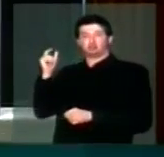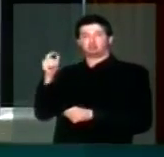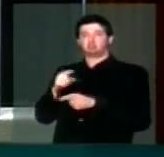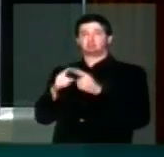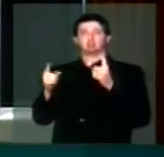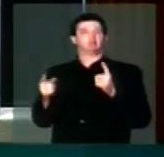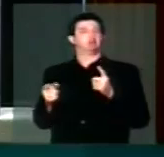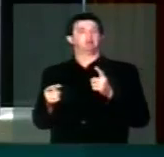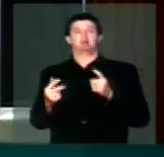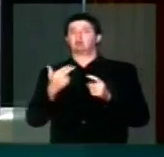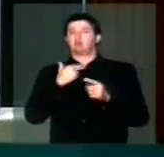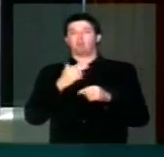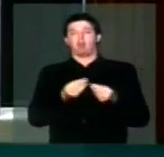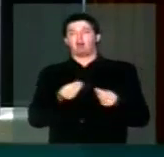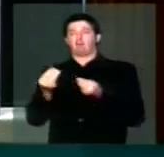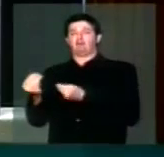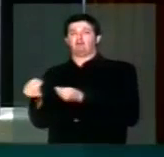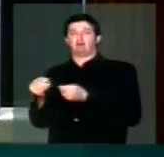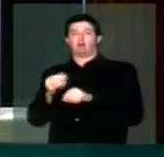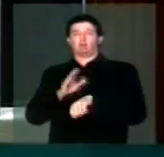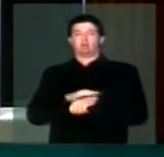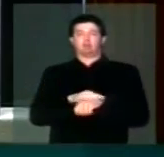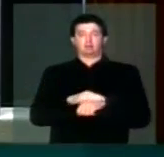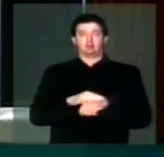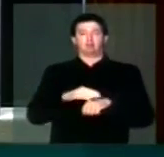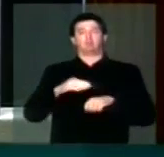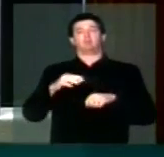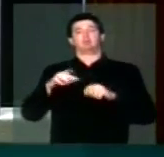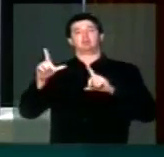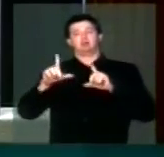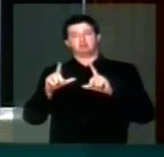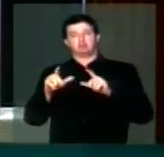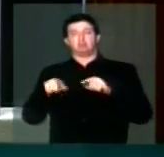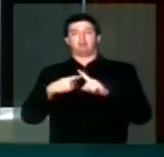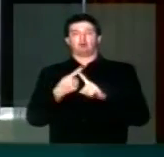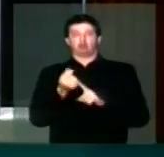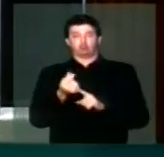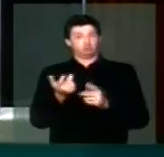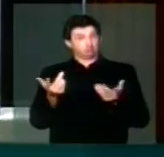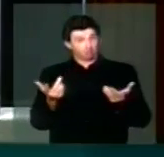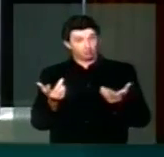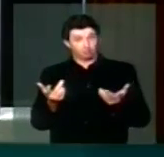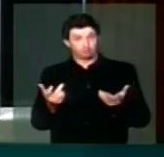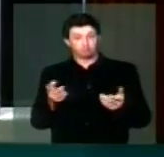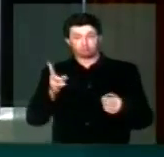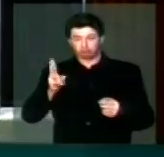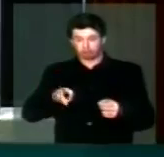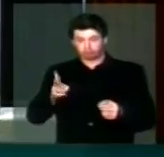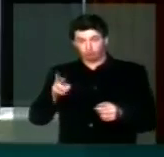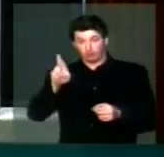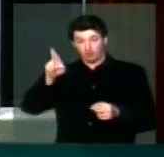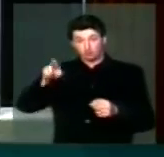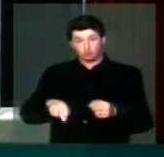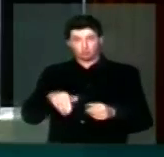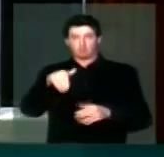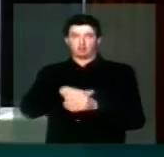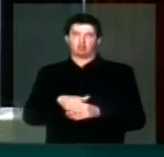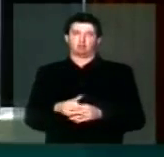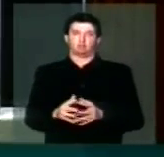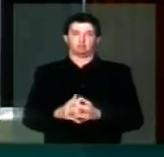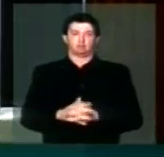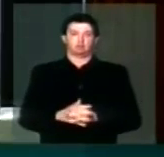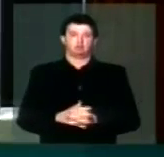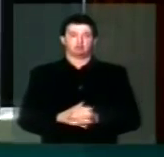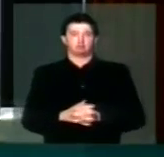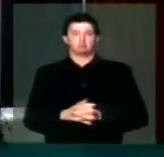também não levará o tempo e o fundo partidário. Ou seja, nós vamos manter o resultado das